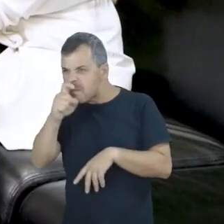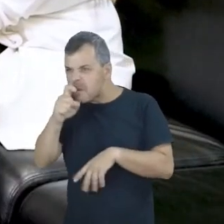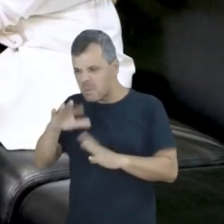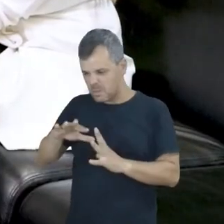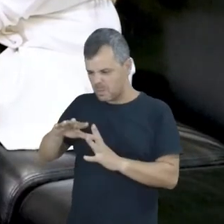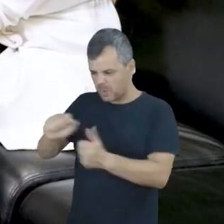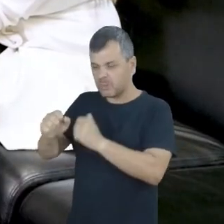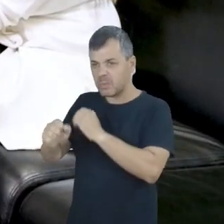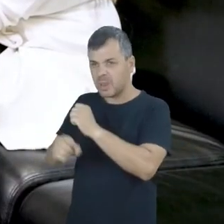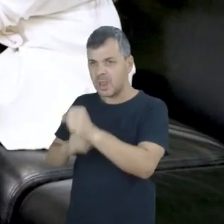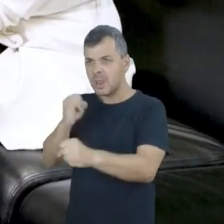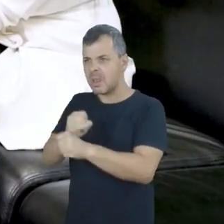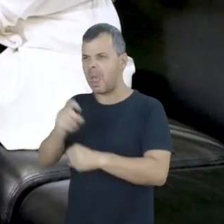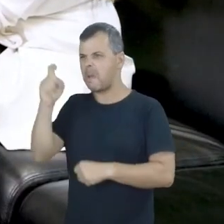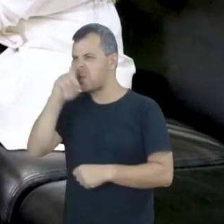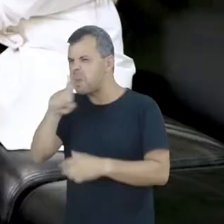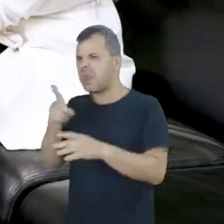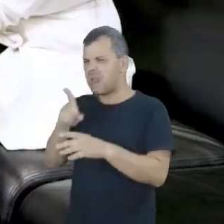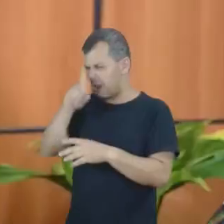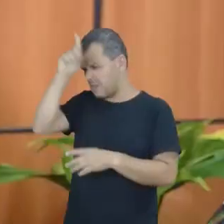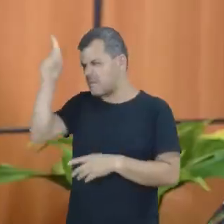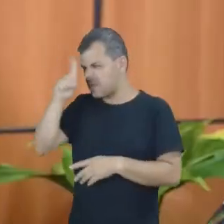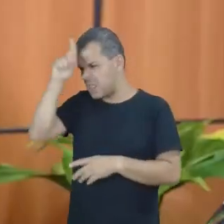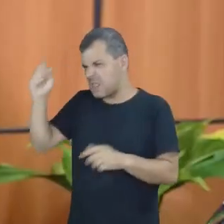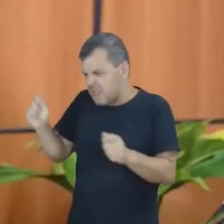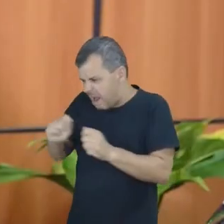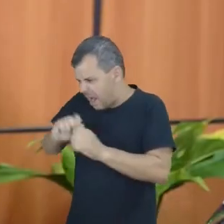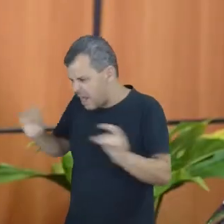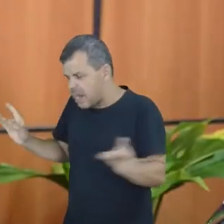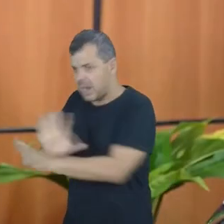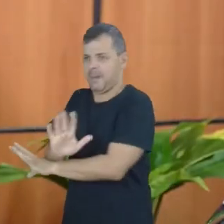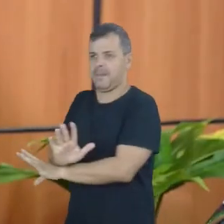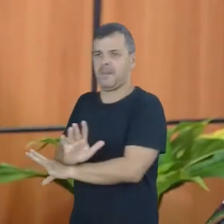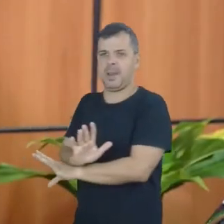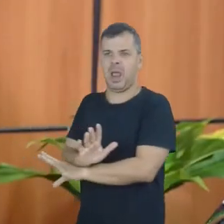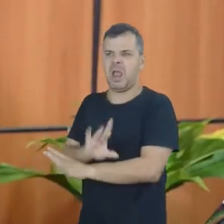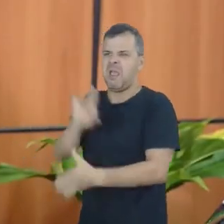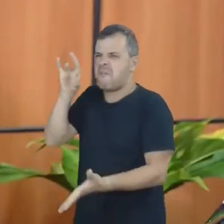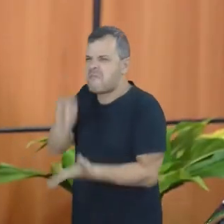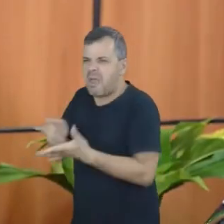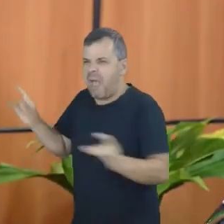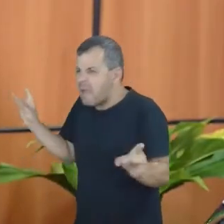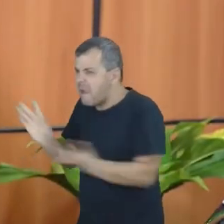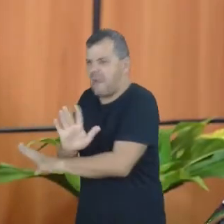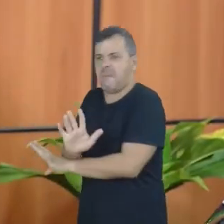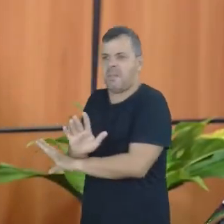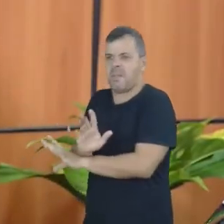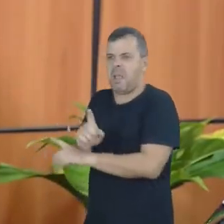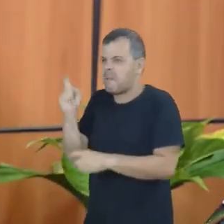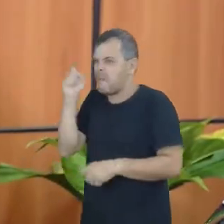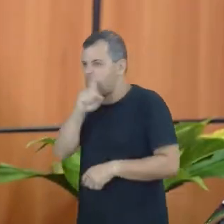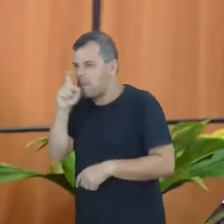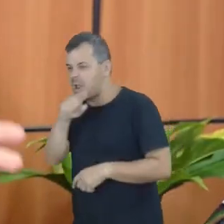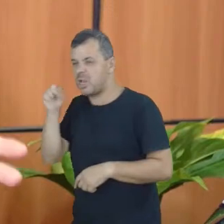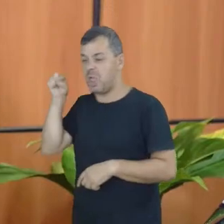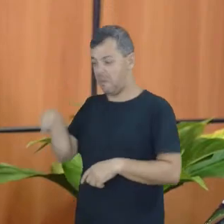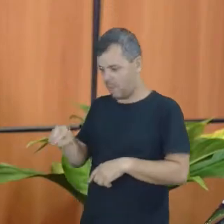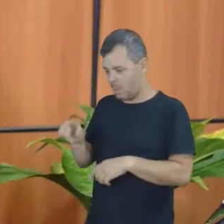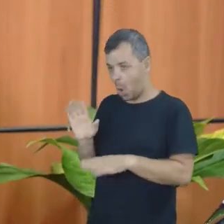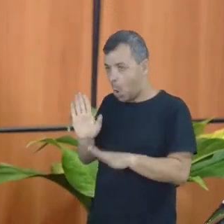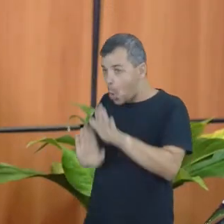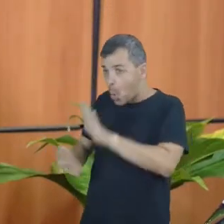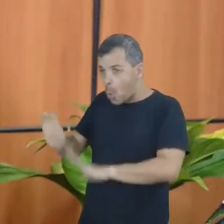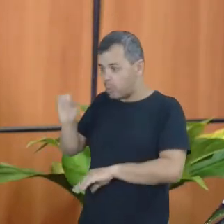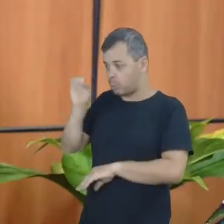internet, que é mentir, inventar e destruir. Destruir a verdade através das mentiras. Nós precisamos preservar